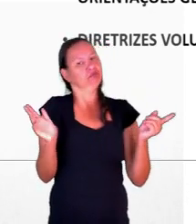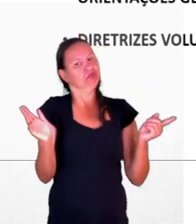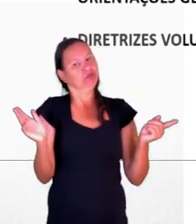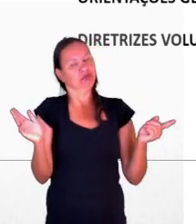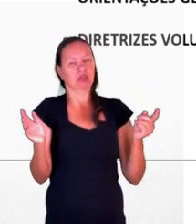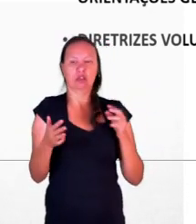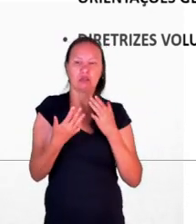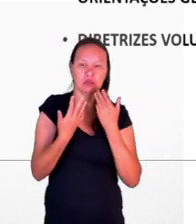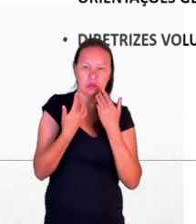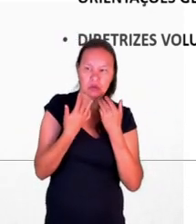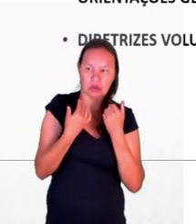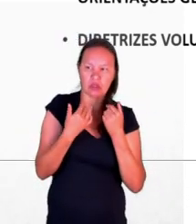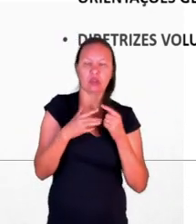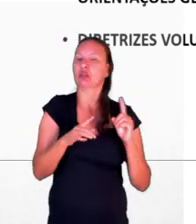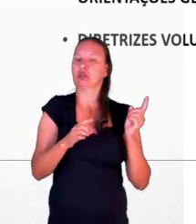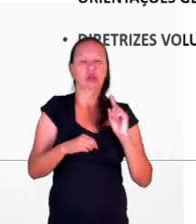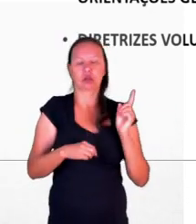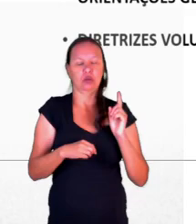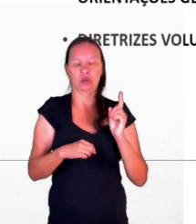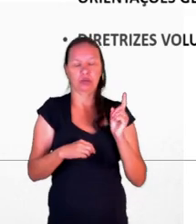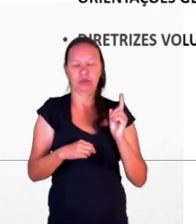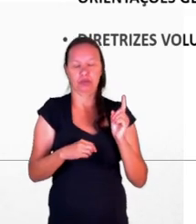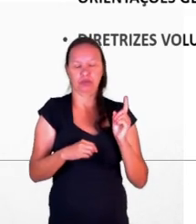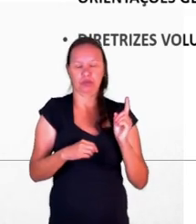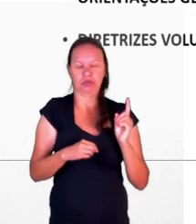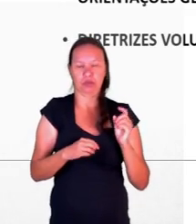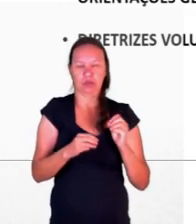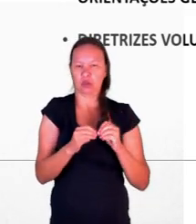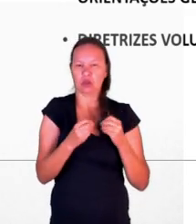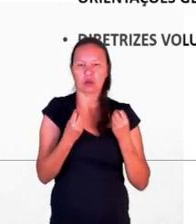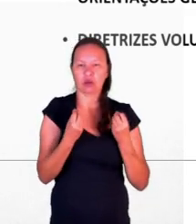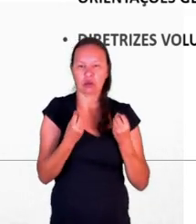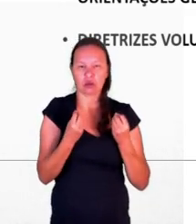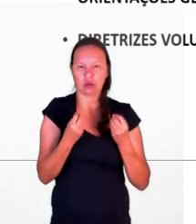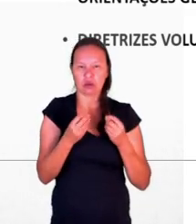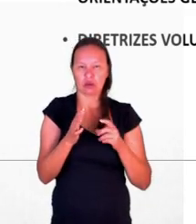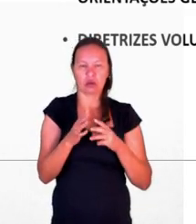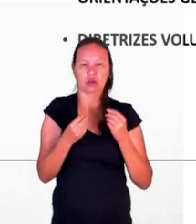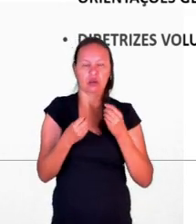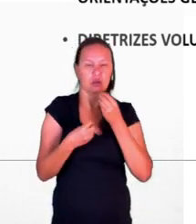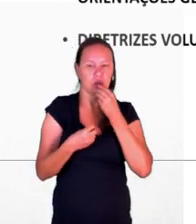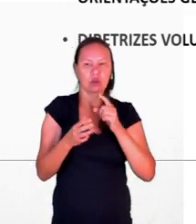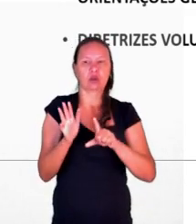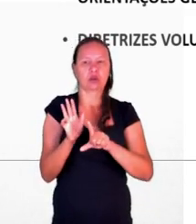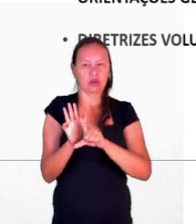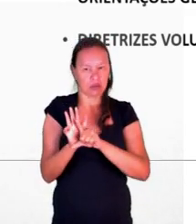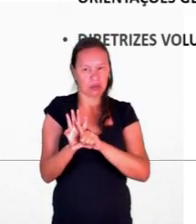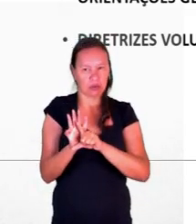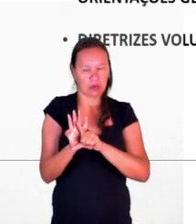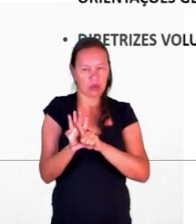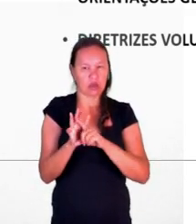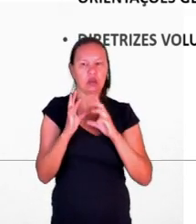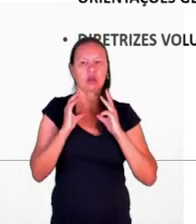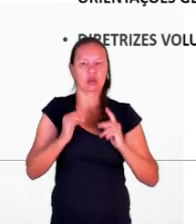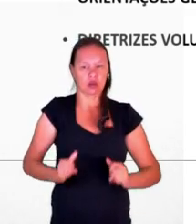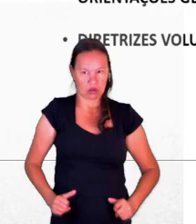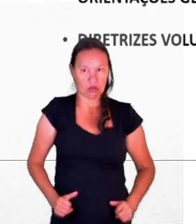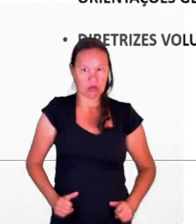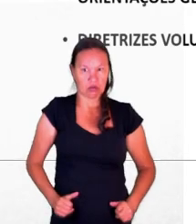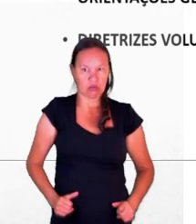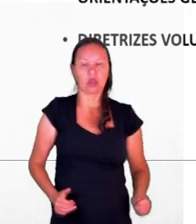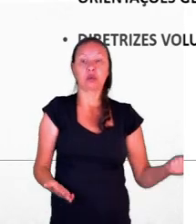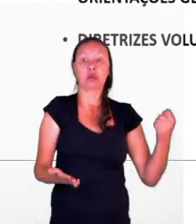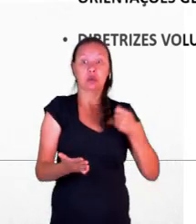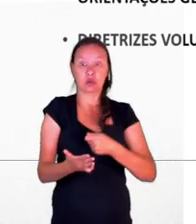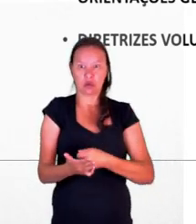acho que devia ser ass Não não é ninguém acha que o direito penal deveria ser assim ou assado as pessoas aplicam